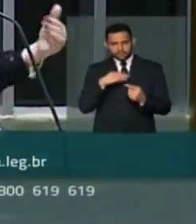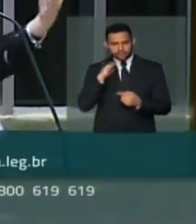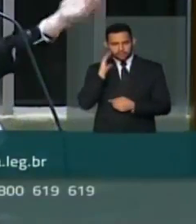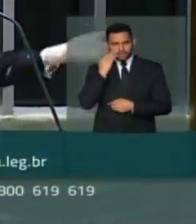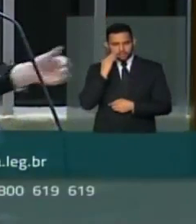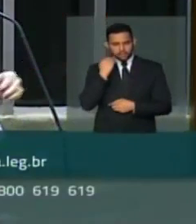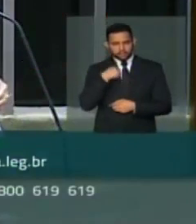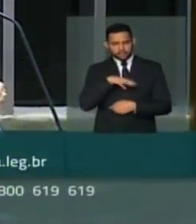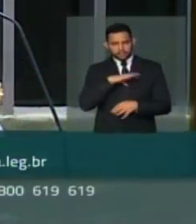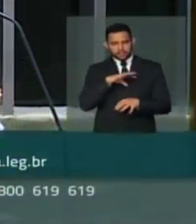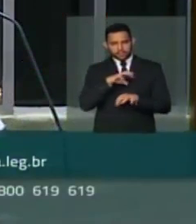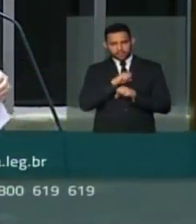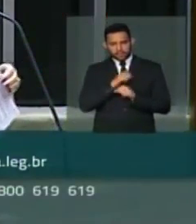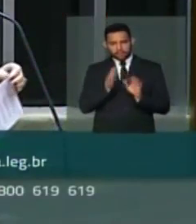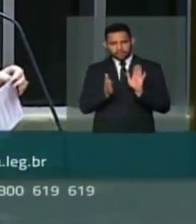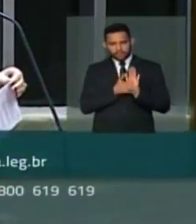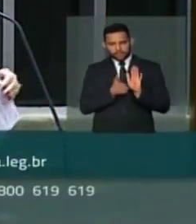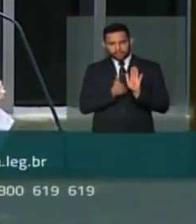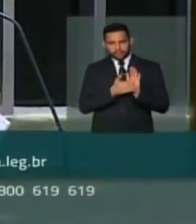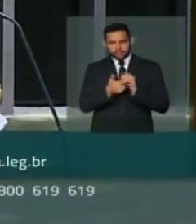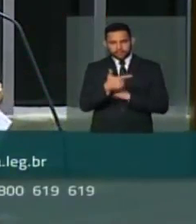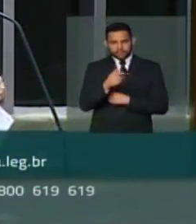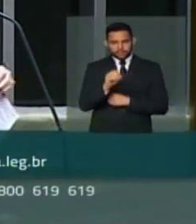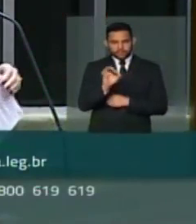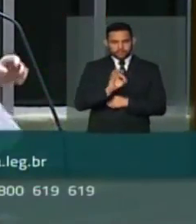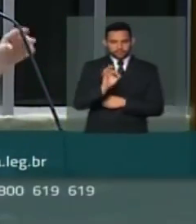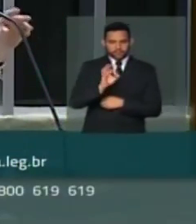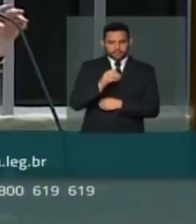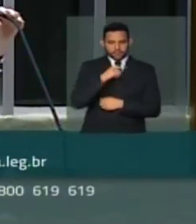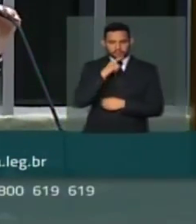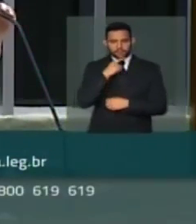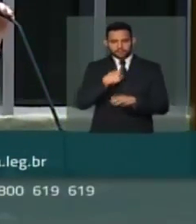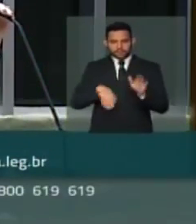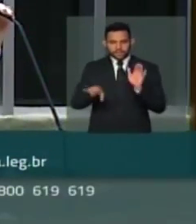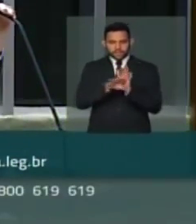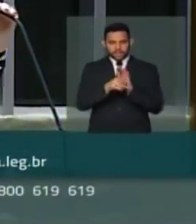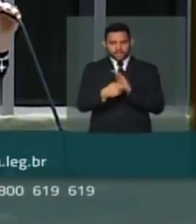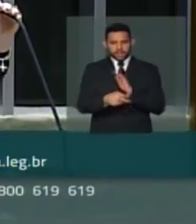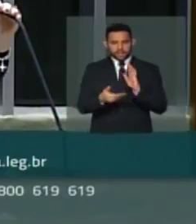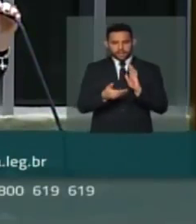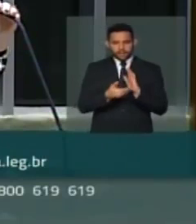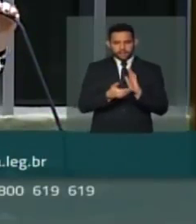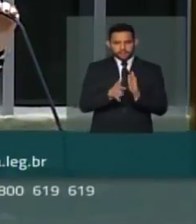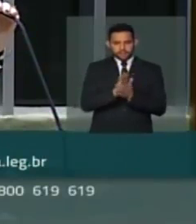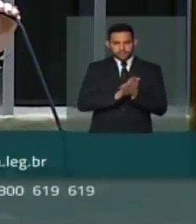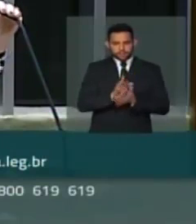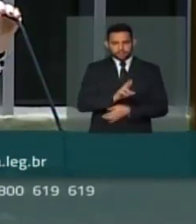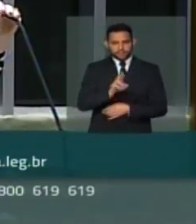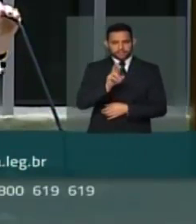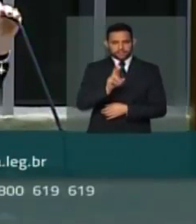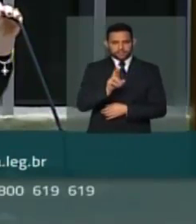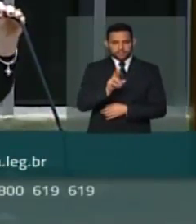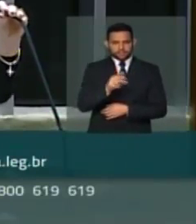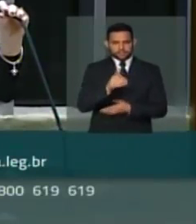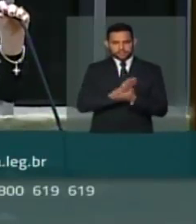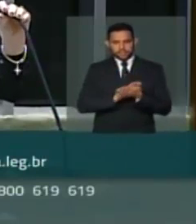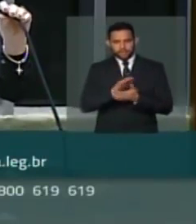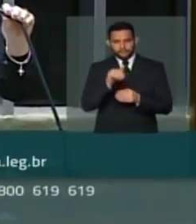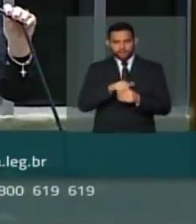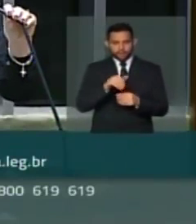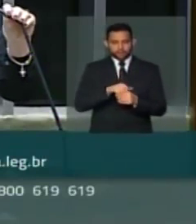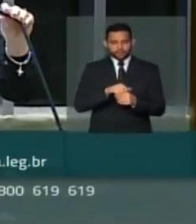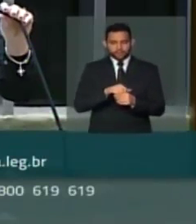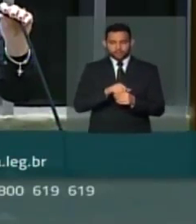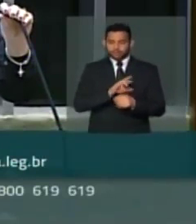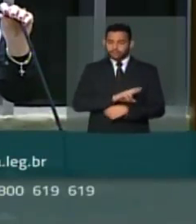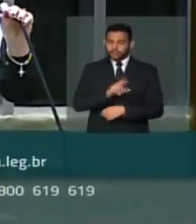e vamos aceitar a proposta dos 20%. Portanto, ninguém vai chegar aqui nesta casa sem representação, sem votos. Muito pelo